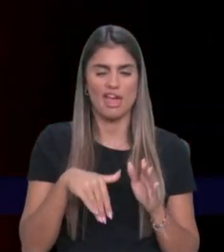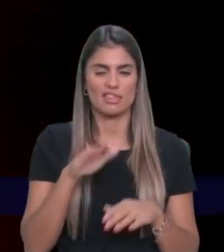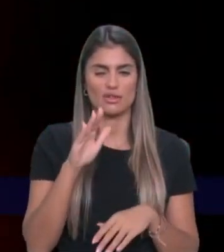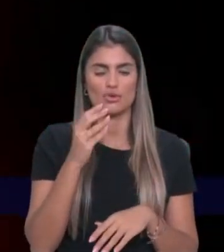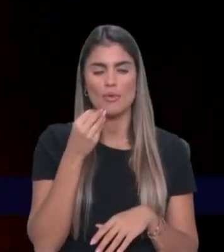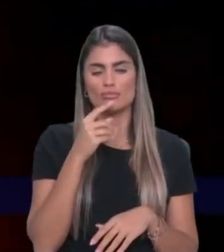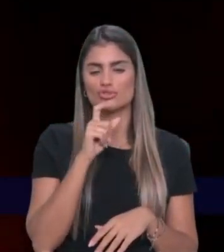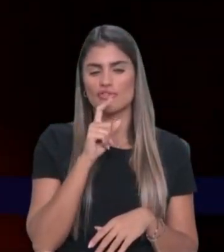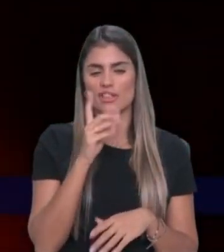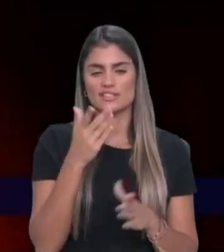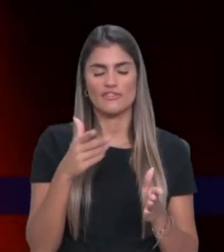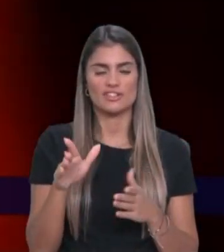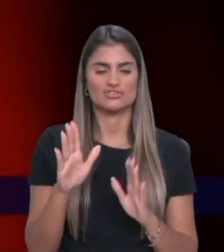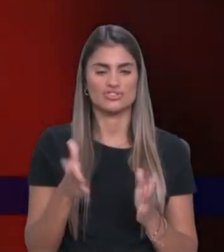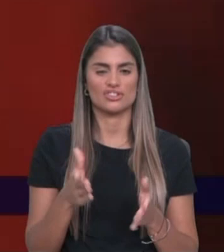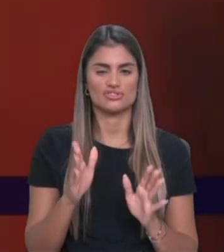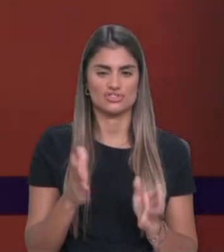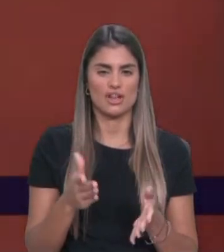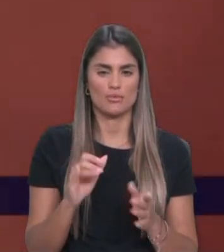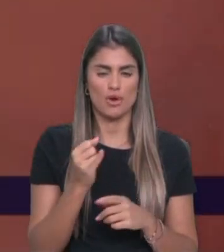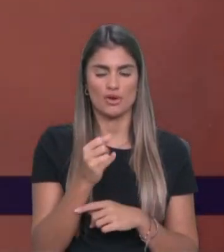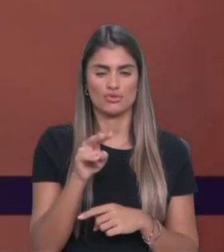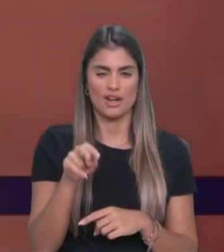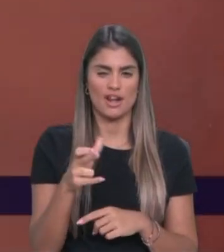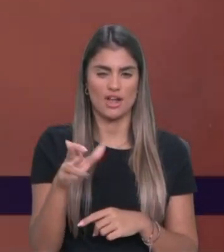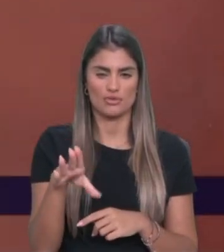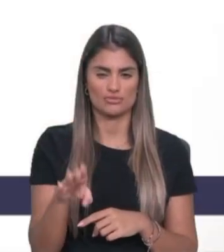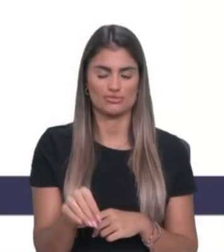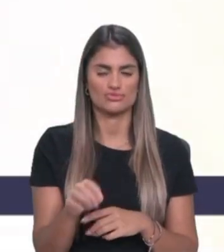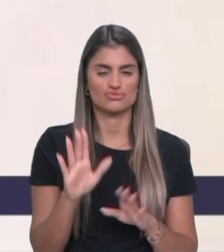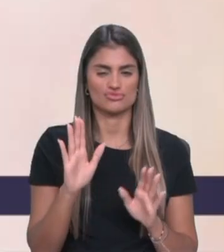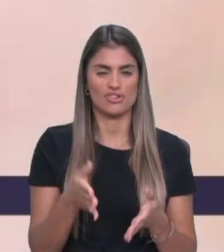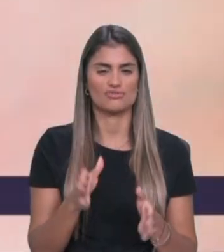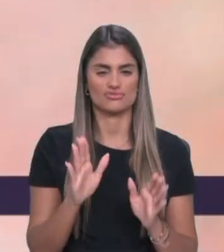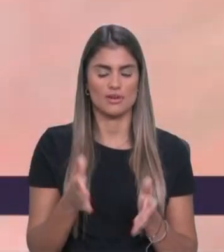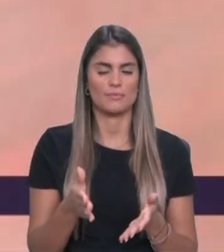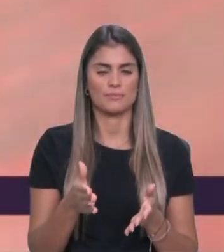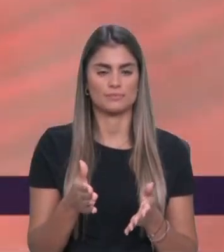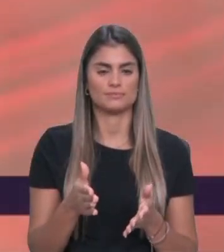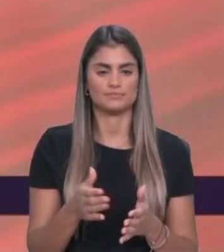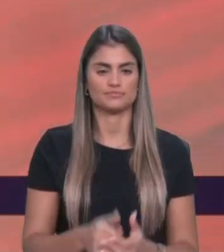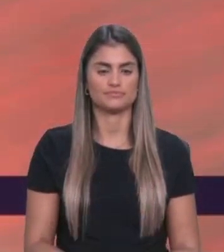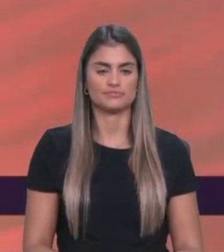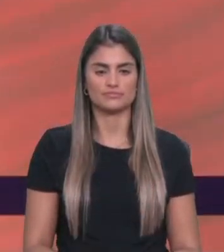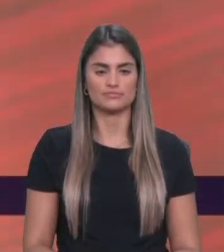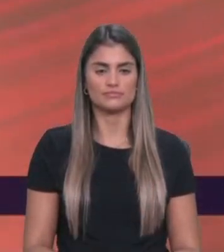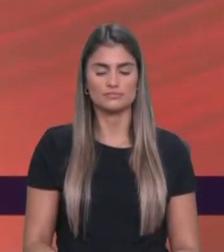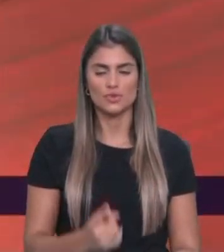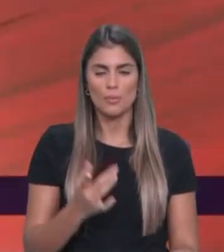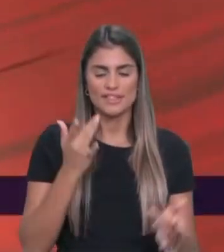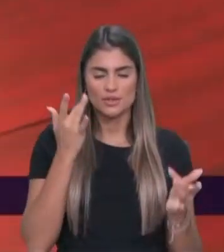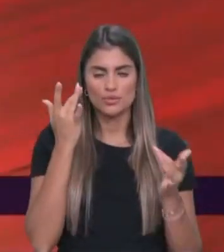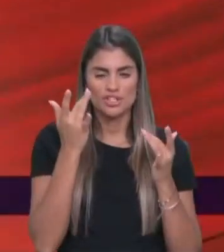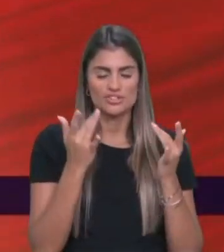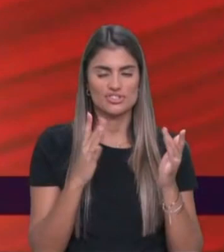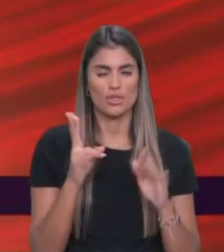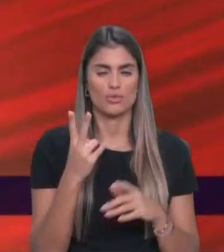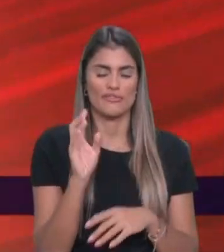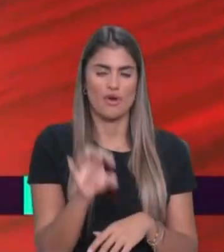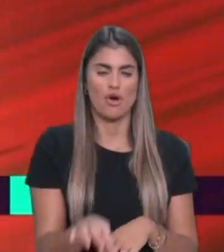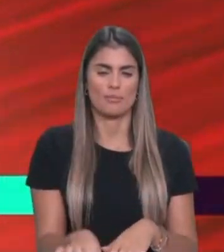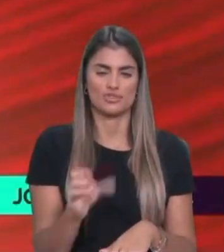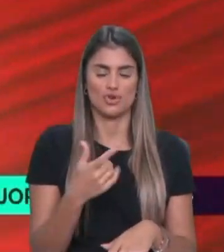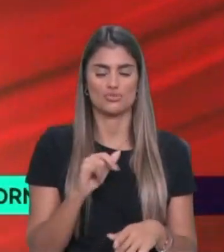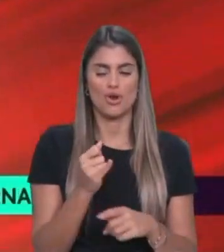que é possível, nessa altura, já termos buracos negros supermaciços. E, portanto, uma das teorias, ou melhor, há 2 maneiras para termos